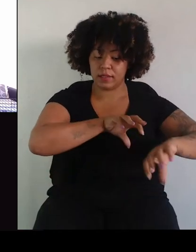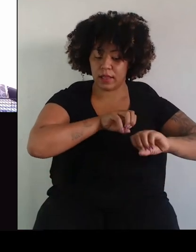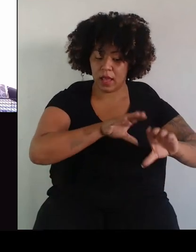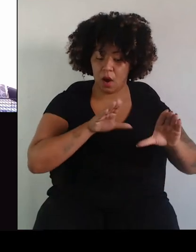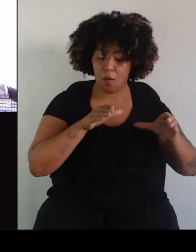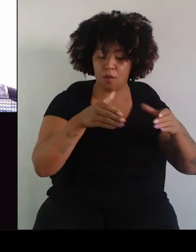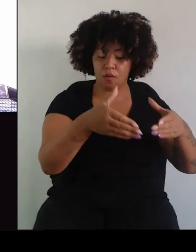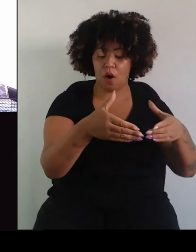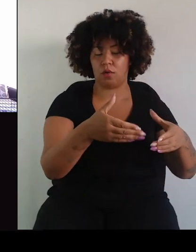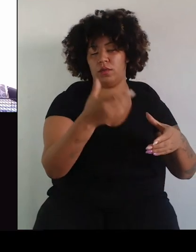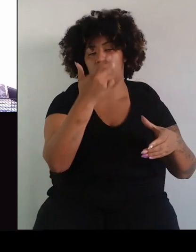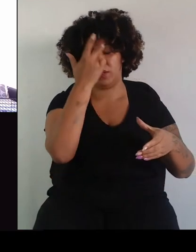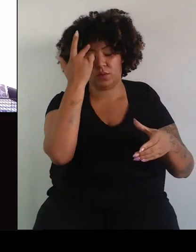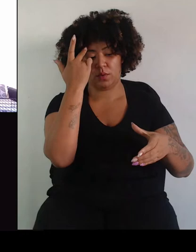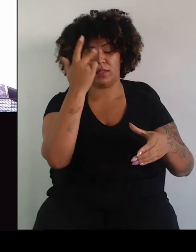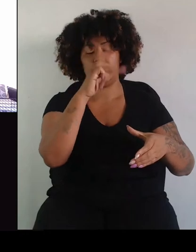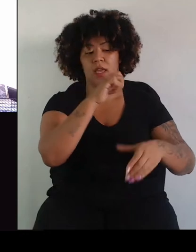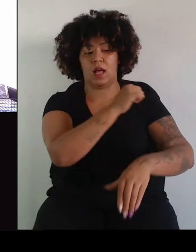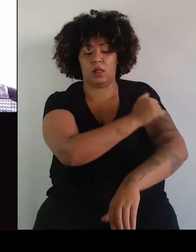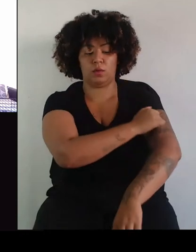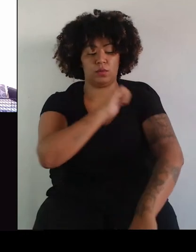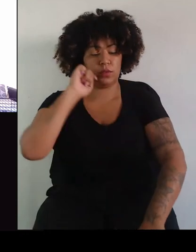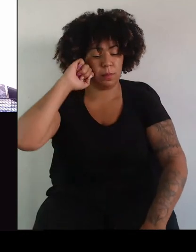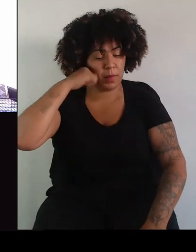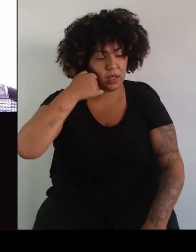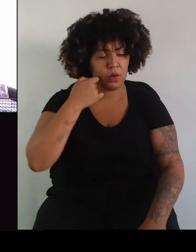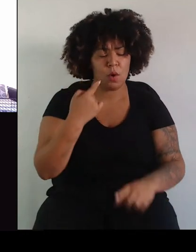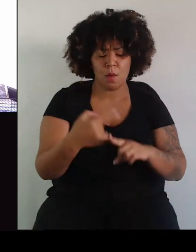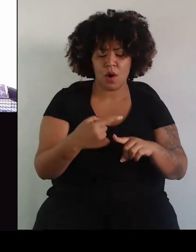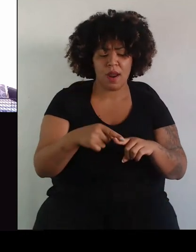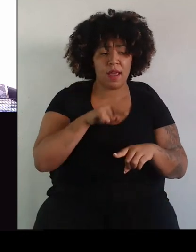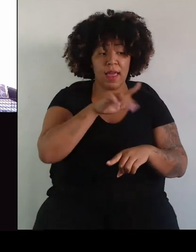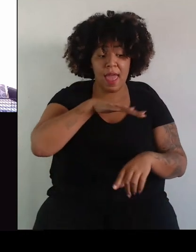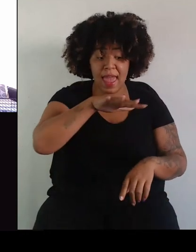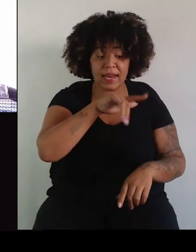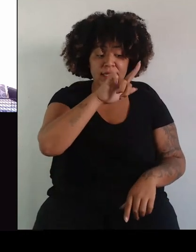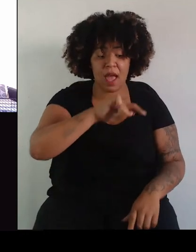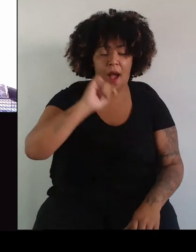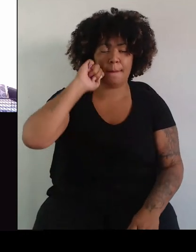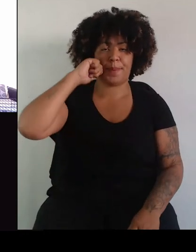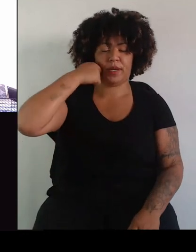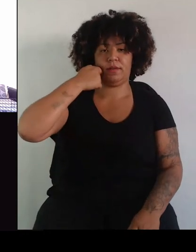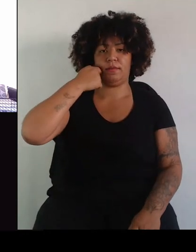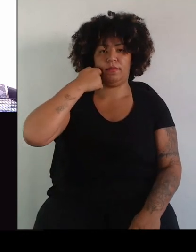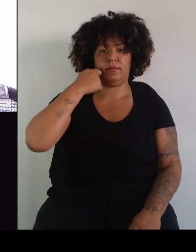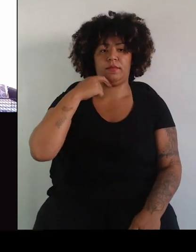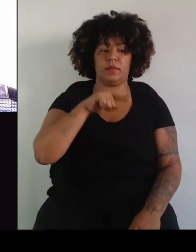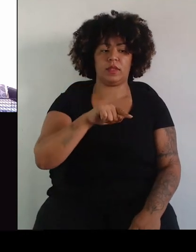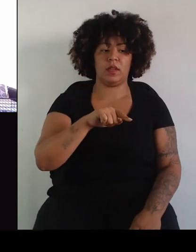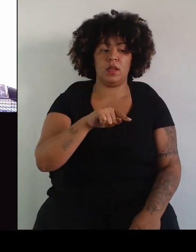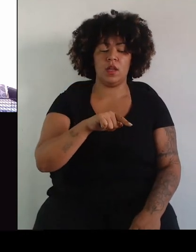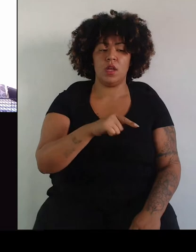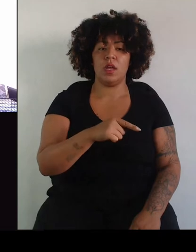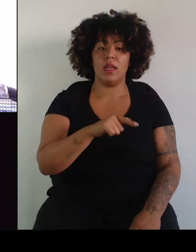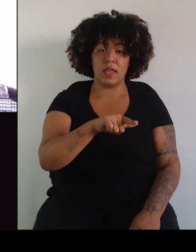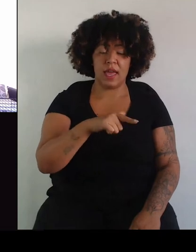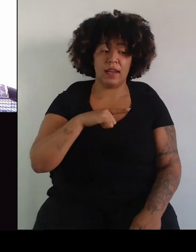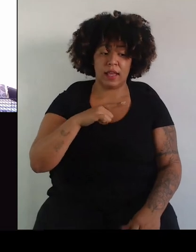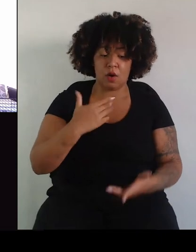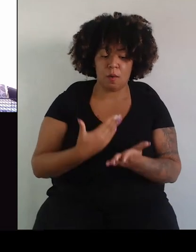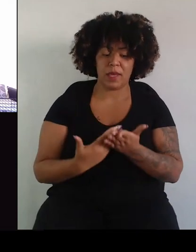negros Sertão negro onde esses jovens estão afirmando a sua identidade